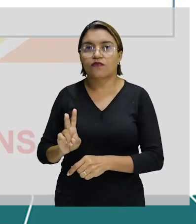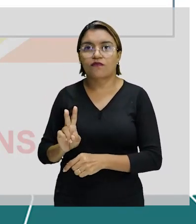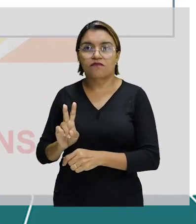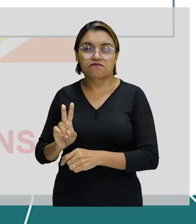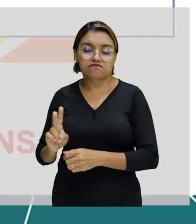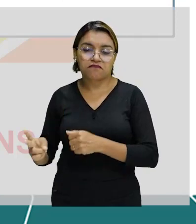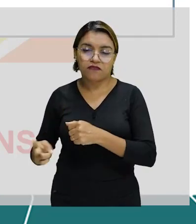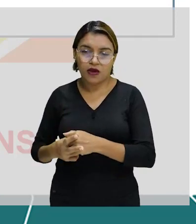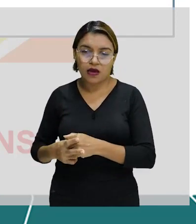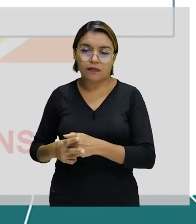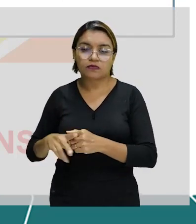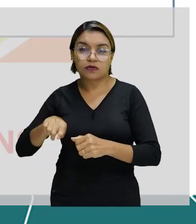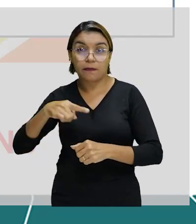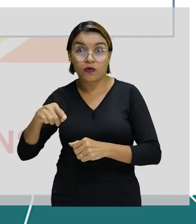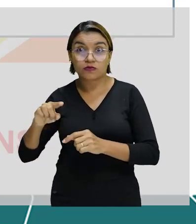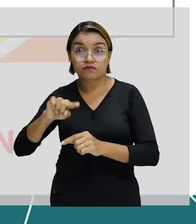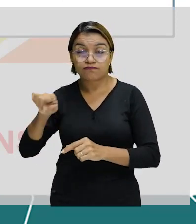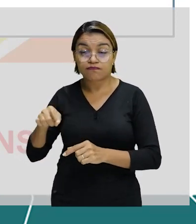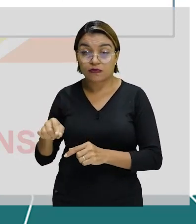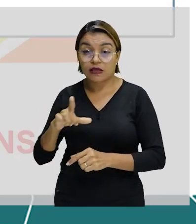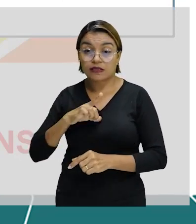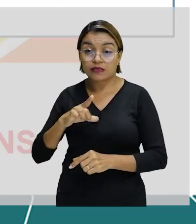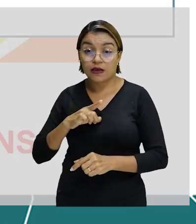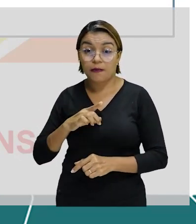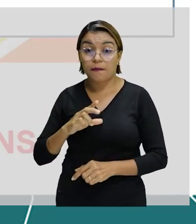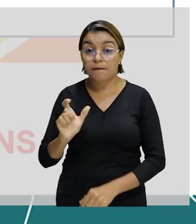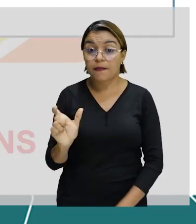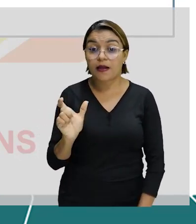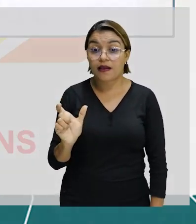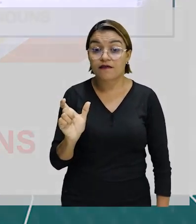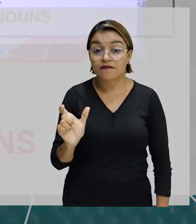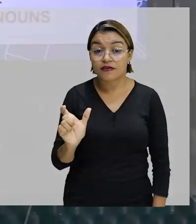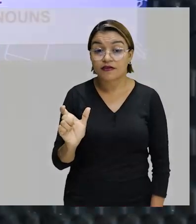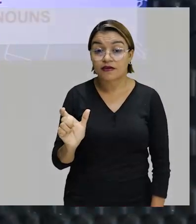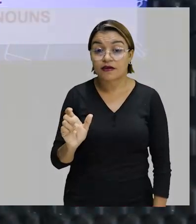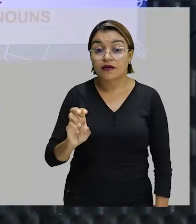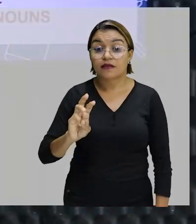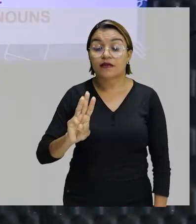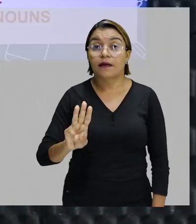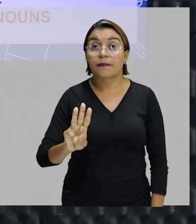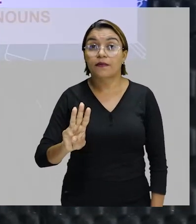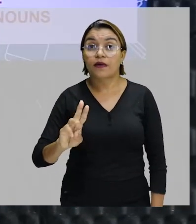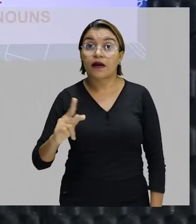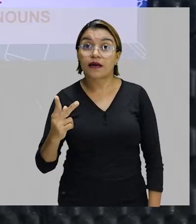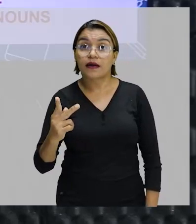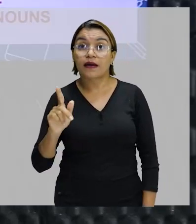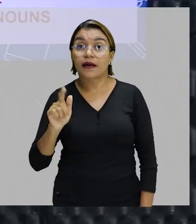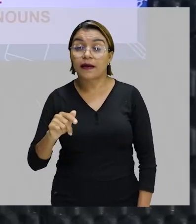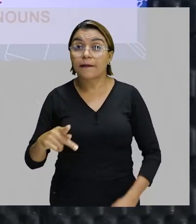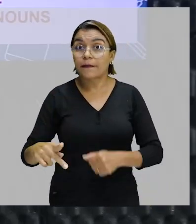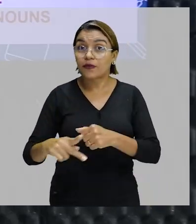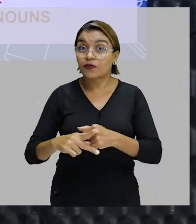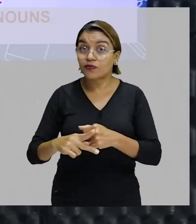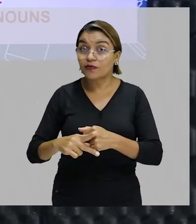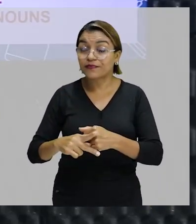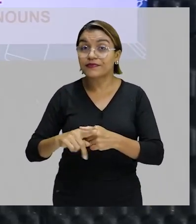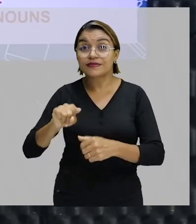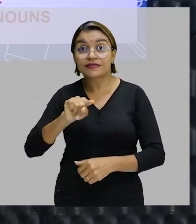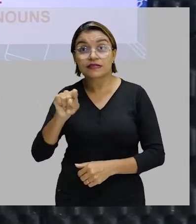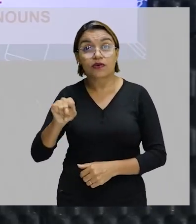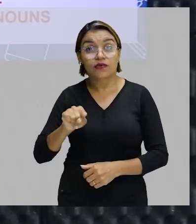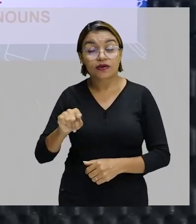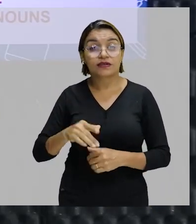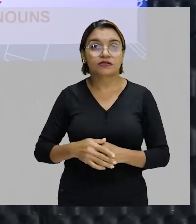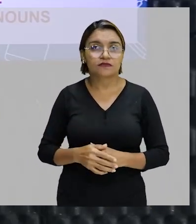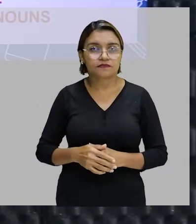nós temos uma palavrinha com WH. O que são as palavrinhas com WH? são os pronomes interrogativos. São aquelas